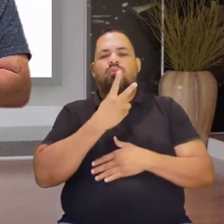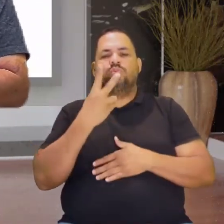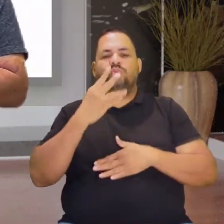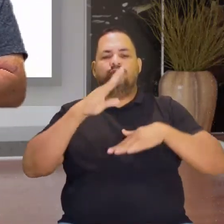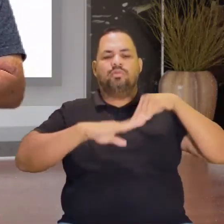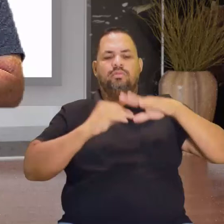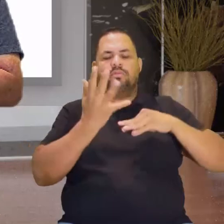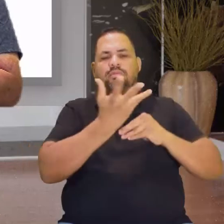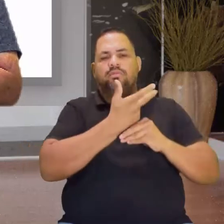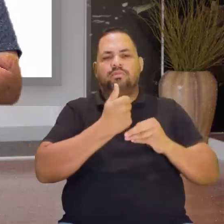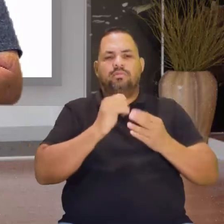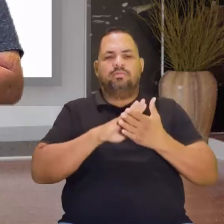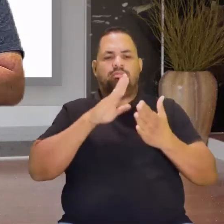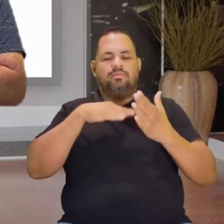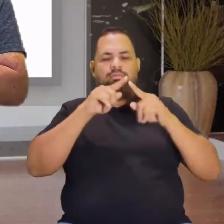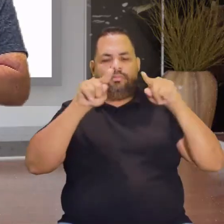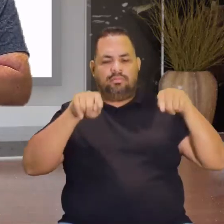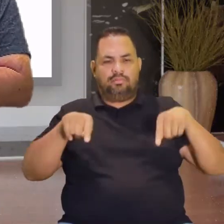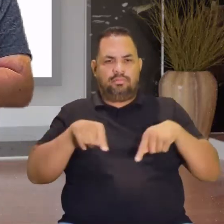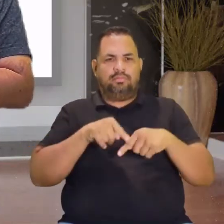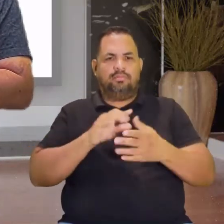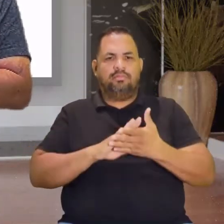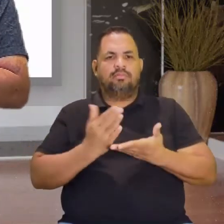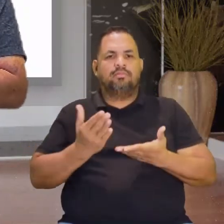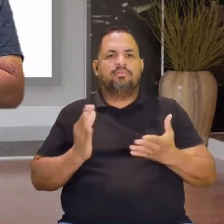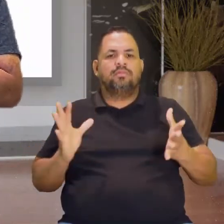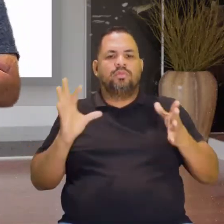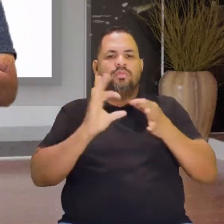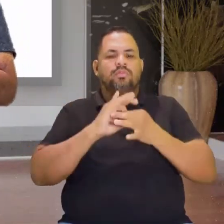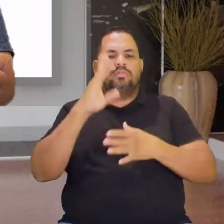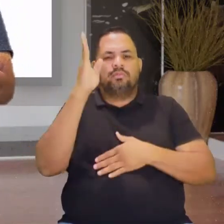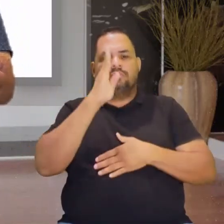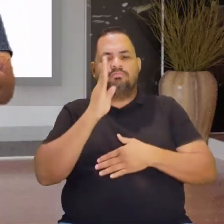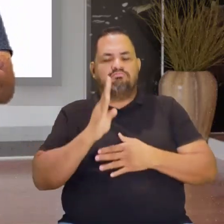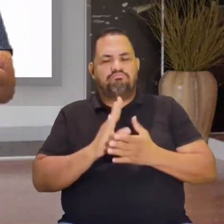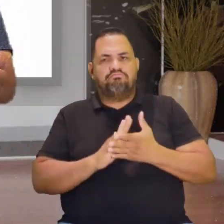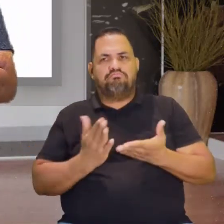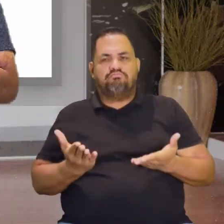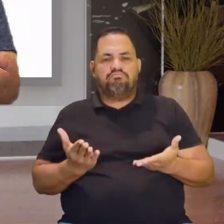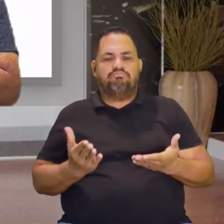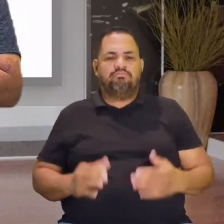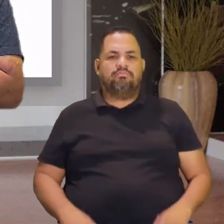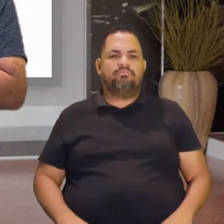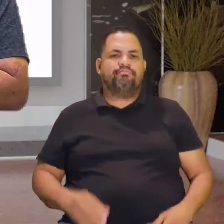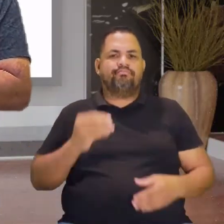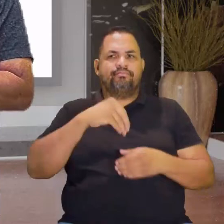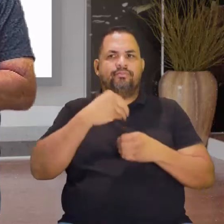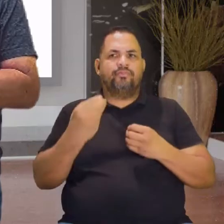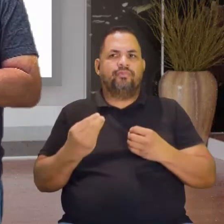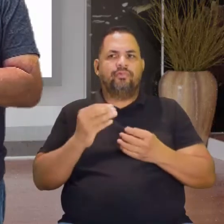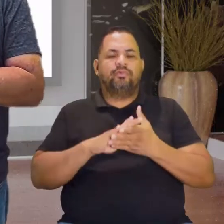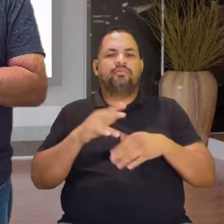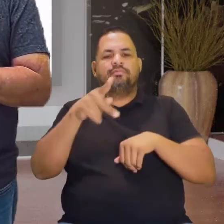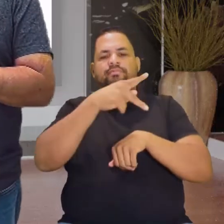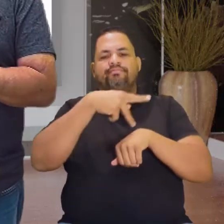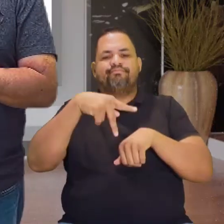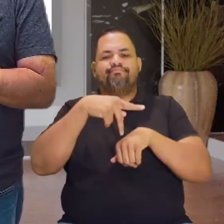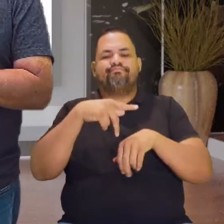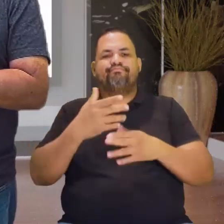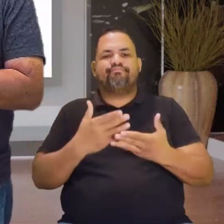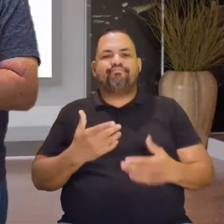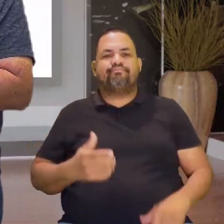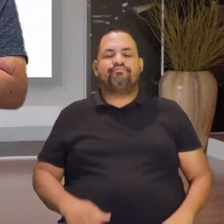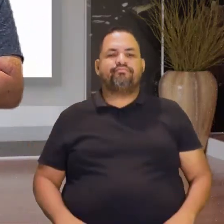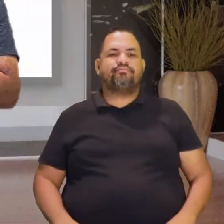pintou obras tanto, né, do contexto brasileiro como também de fora, né, de onde eles